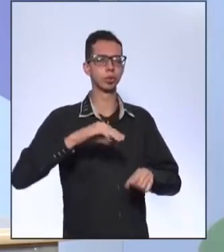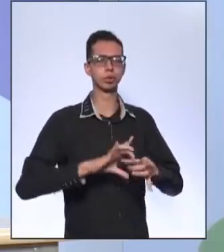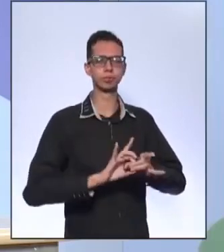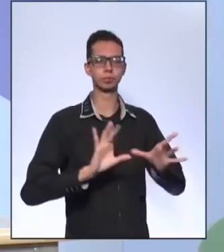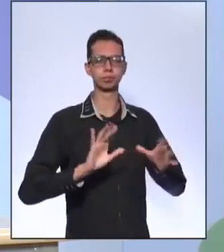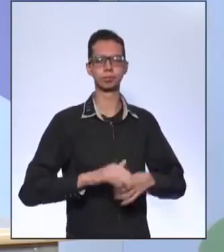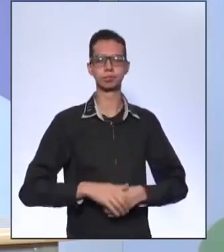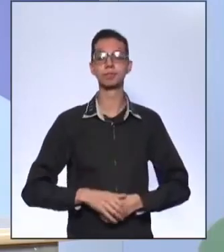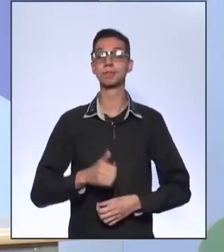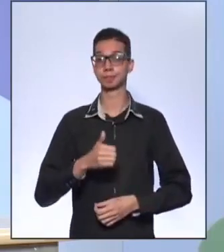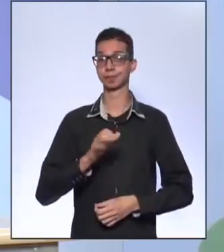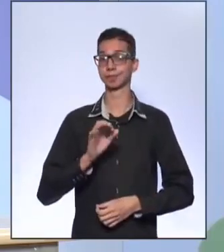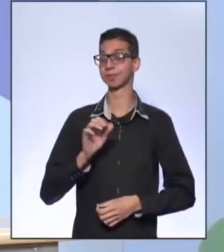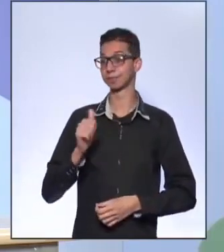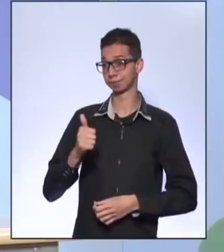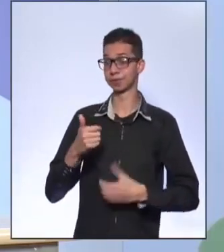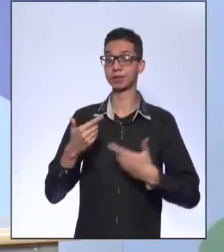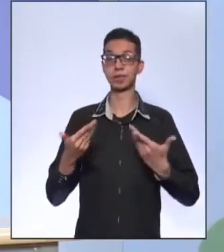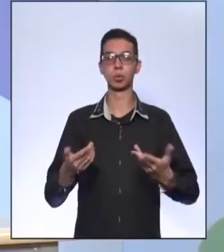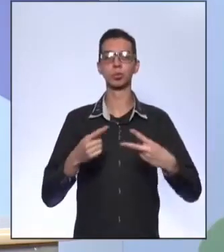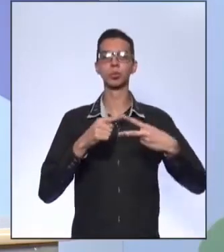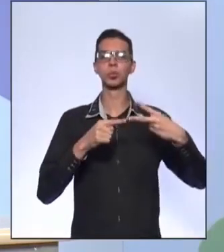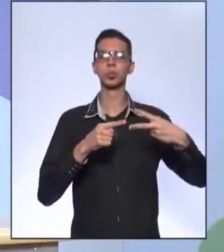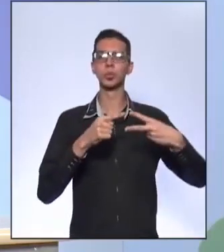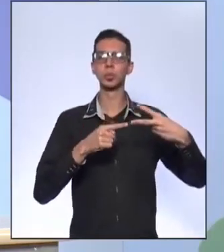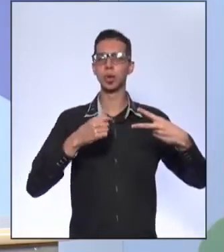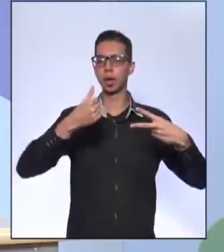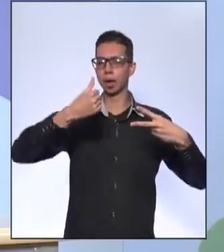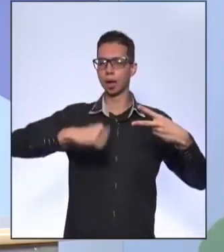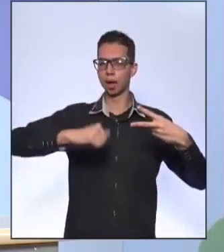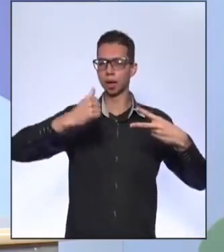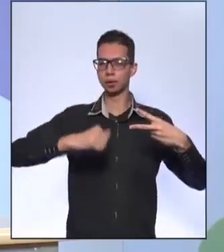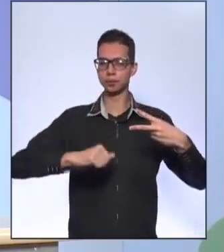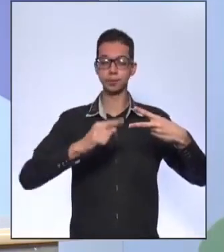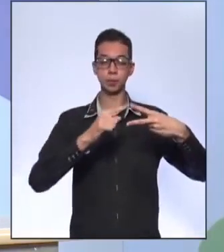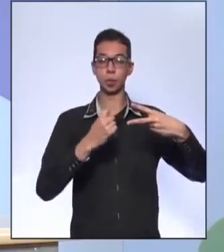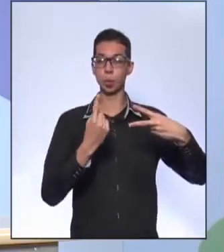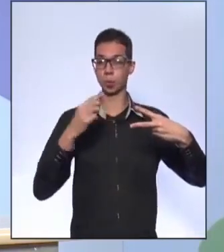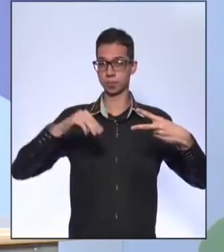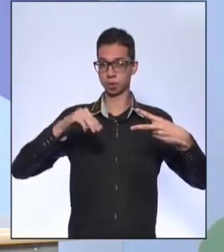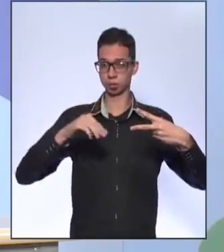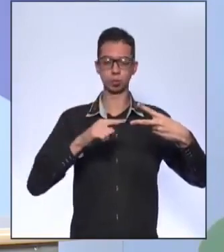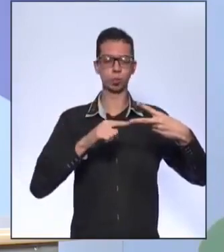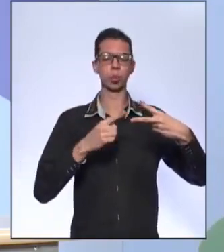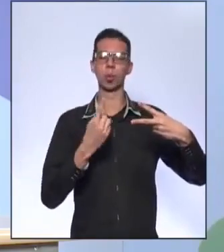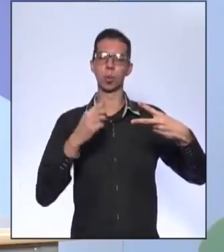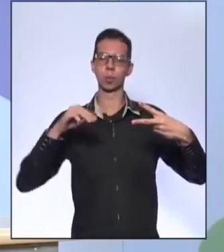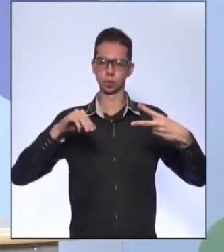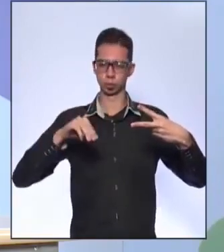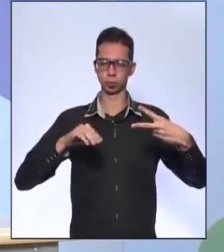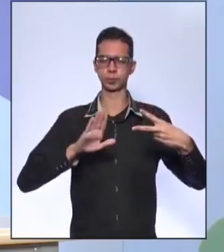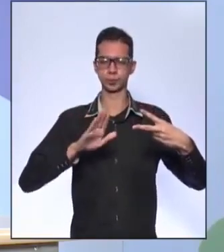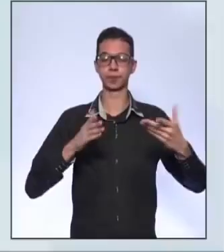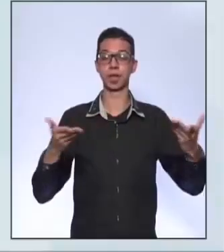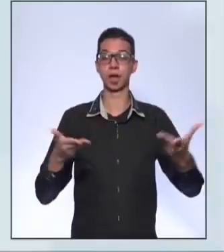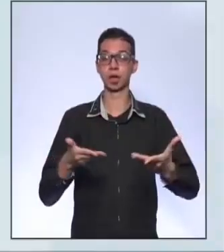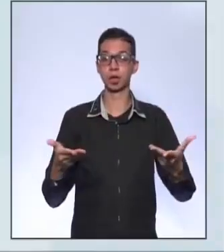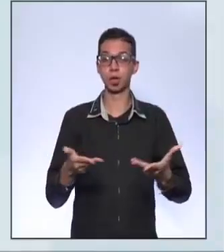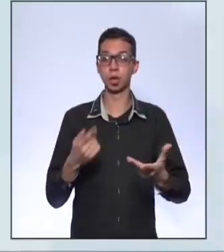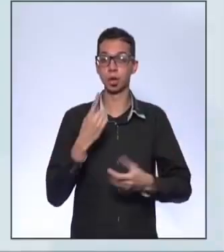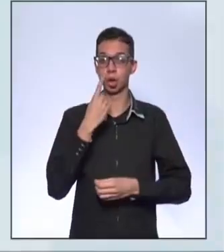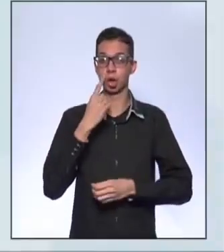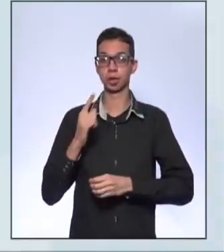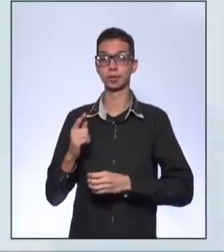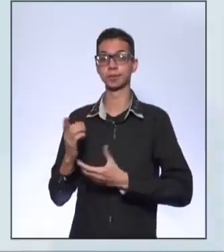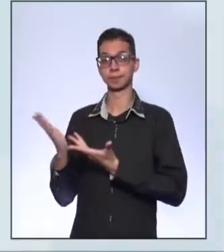deixei isso então vamos como são duas questões de análise acho que um minuto para cada uma suficiente vamos deixar dois minutinhos e vai aparecer na tela agora